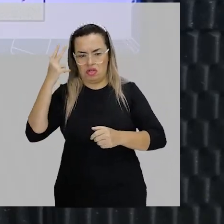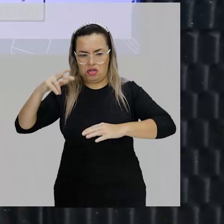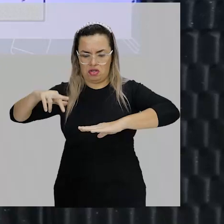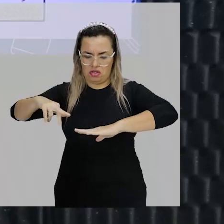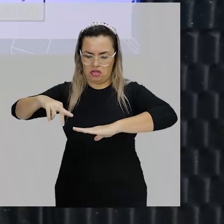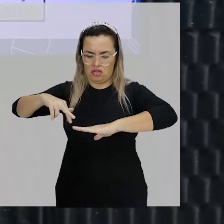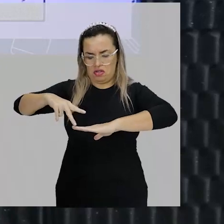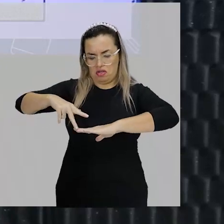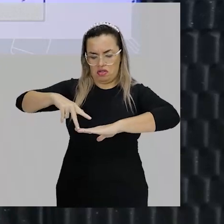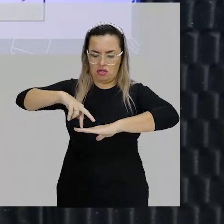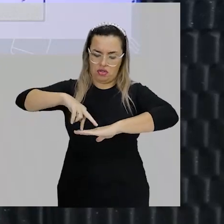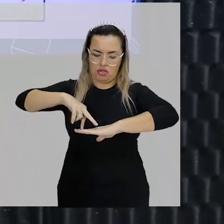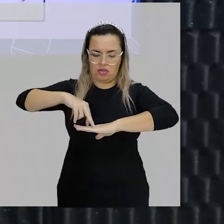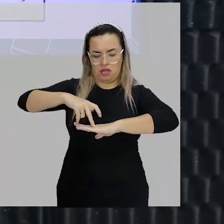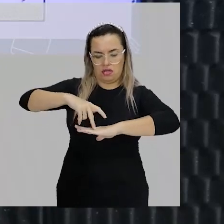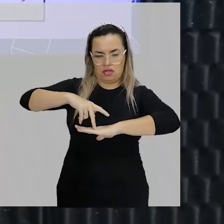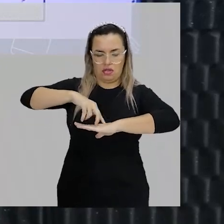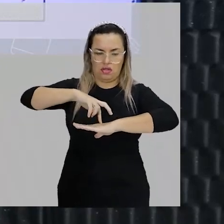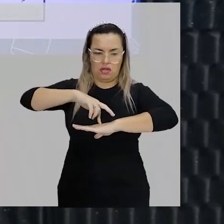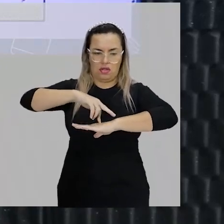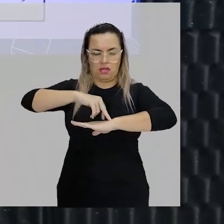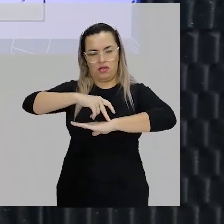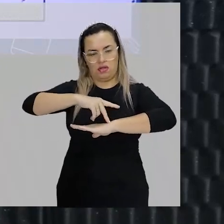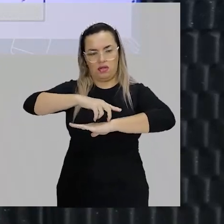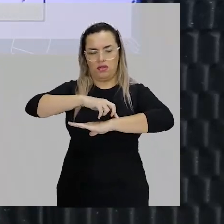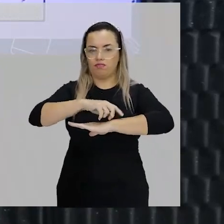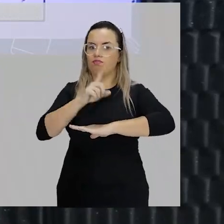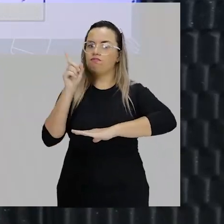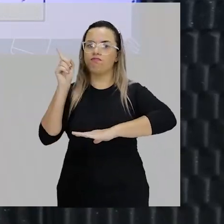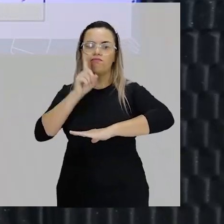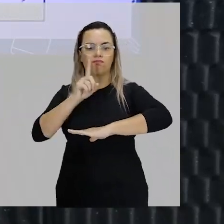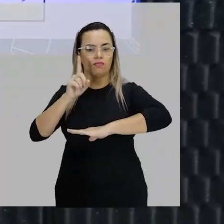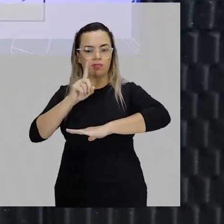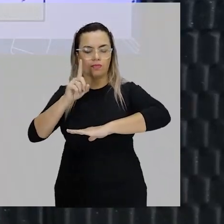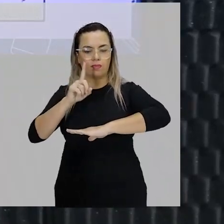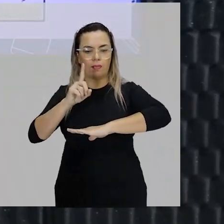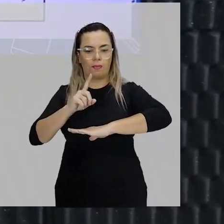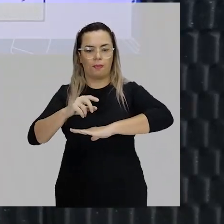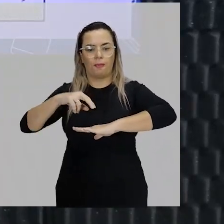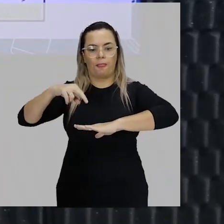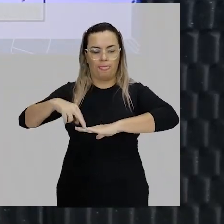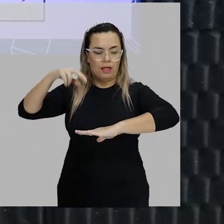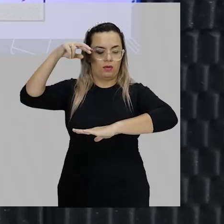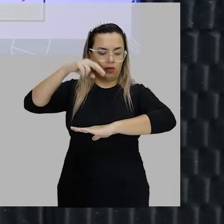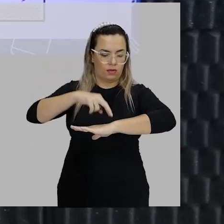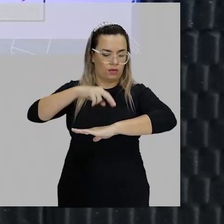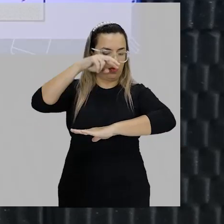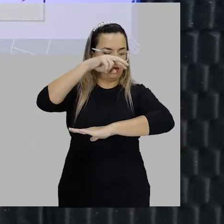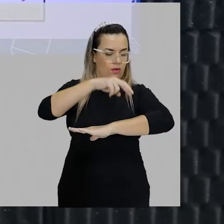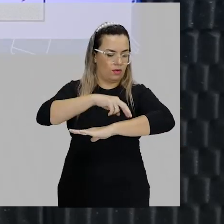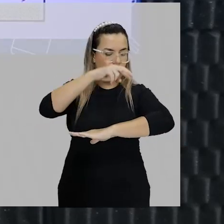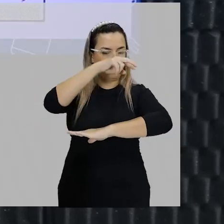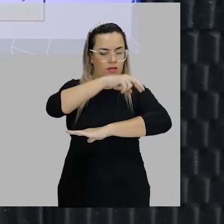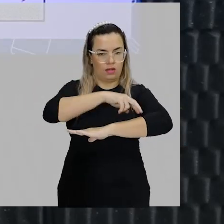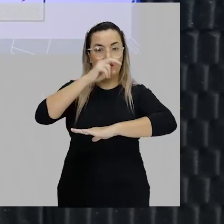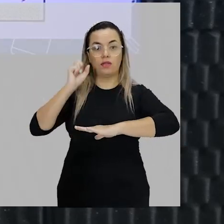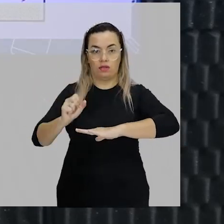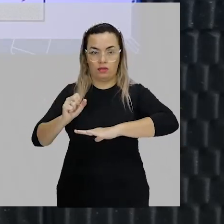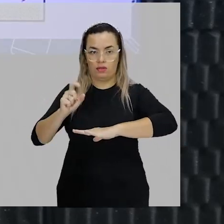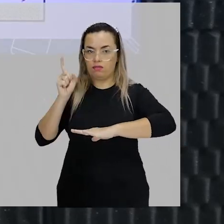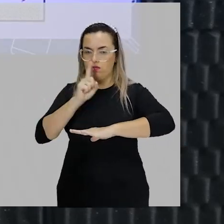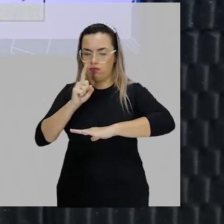é perna direita, perna esquerda, perna direita, perna esquerda, vai intercalando. No salto triplo aqui não, ó. Na imagem, se